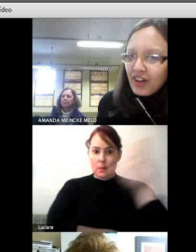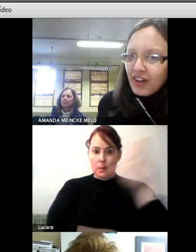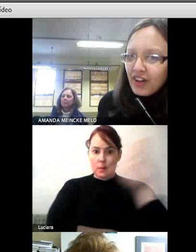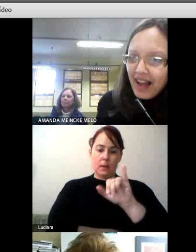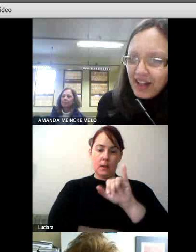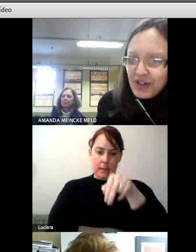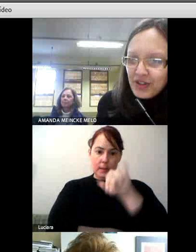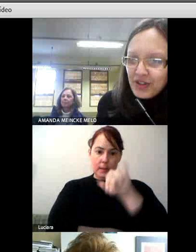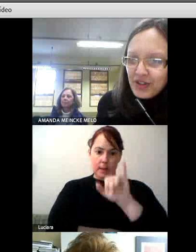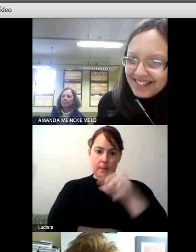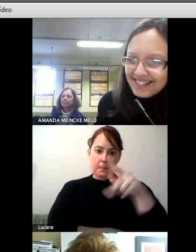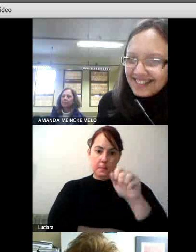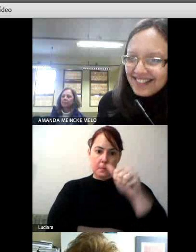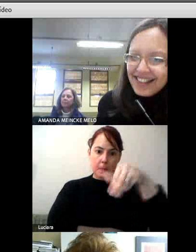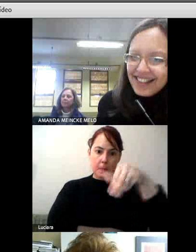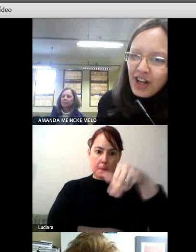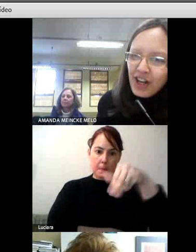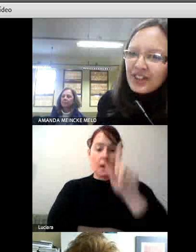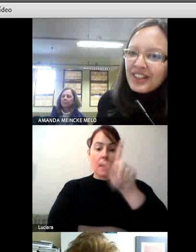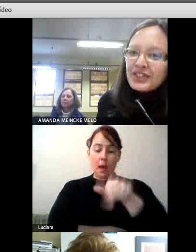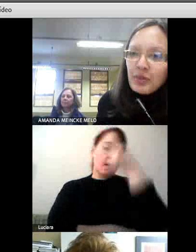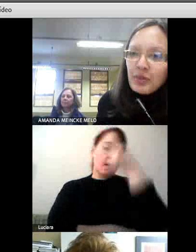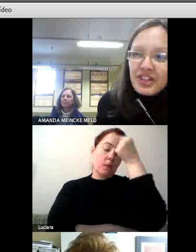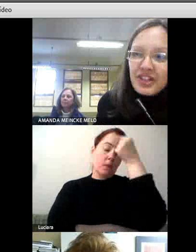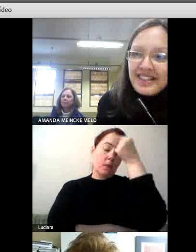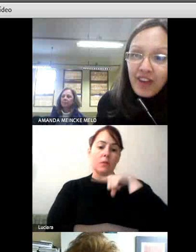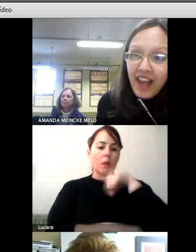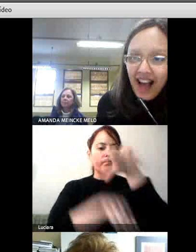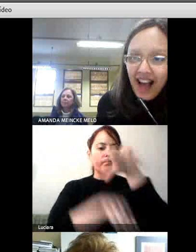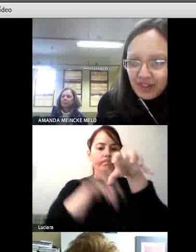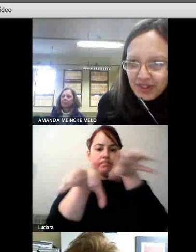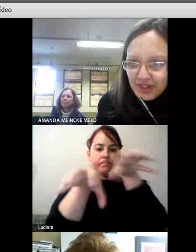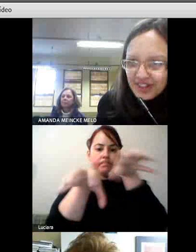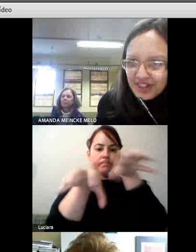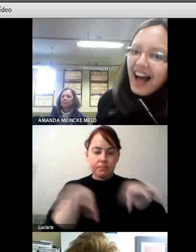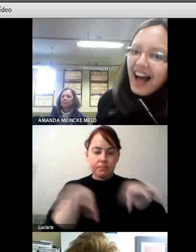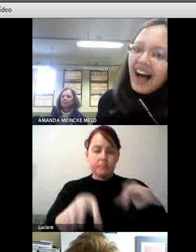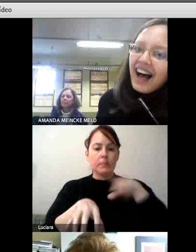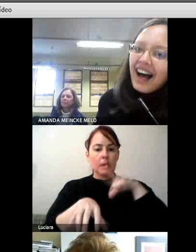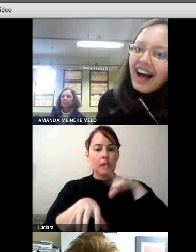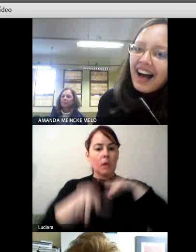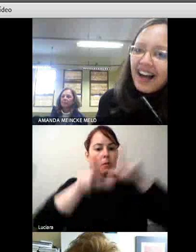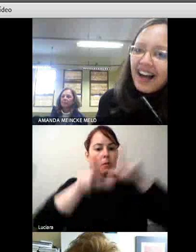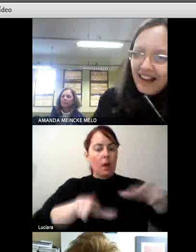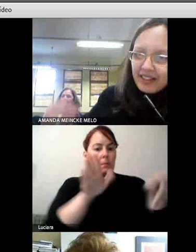de informática. Um olhar para dentro. Somos desafiados, né?